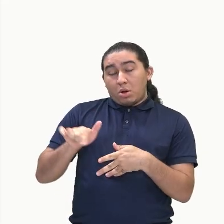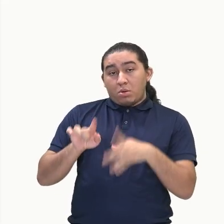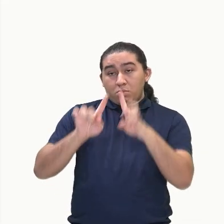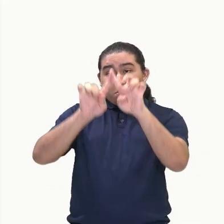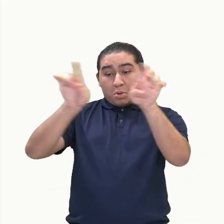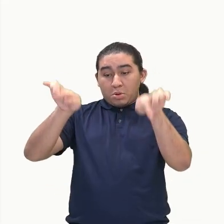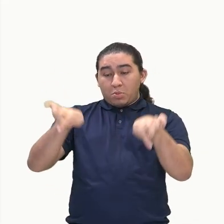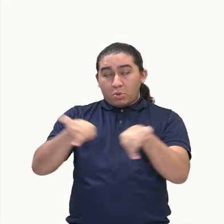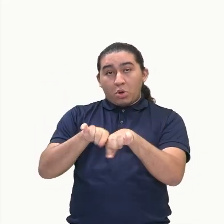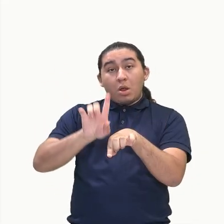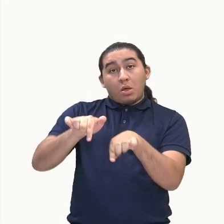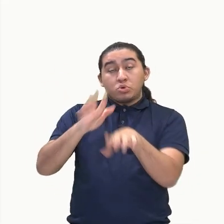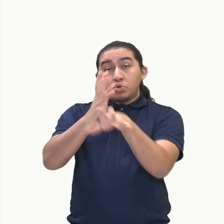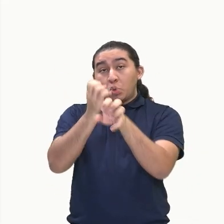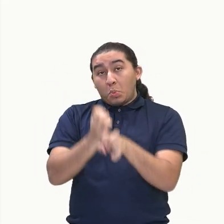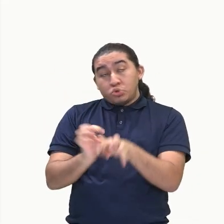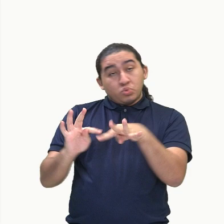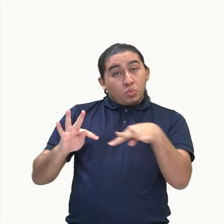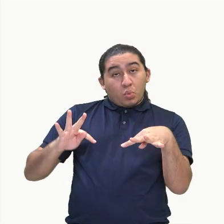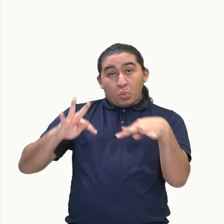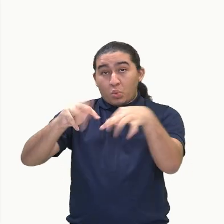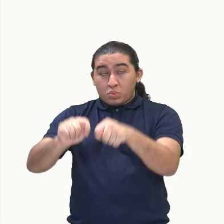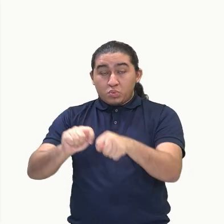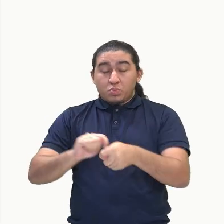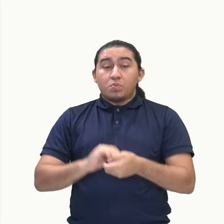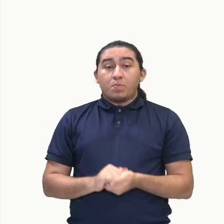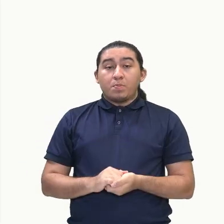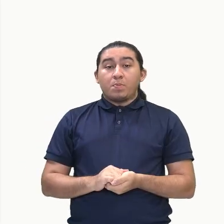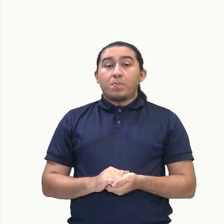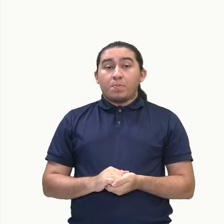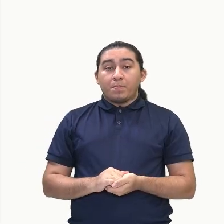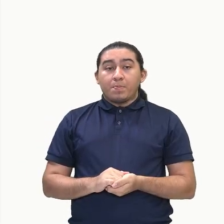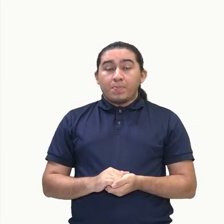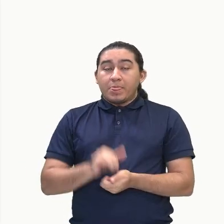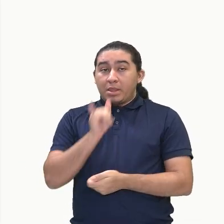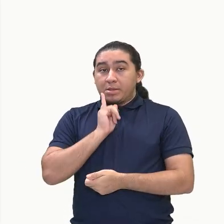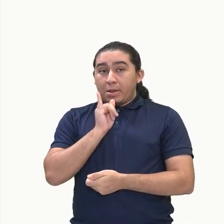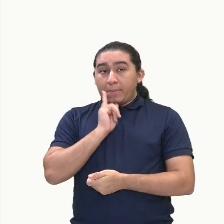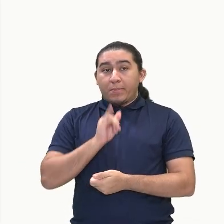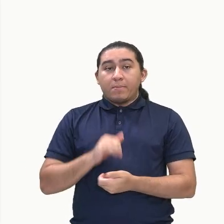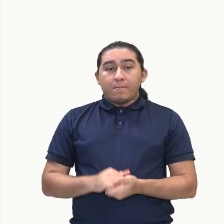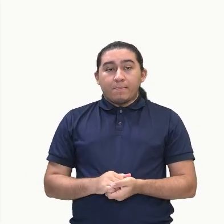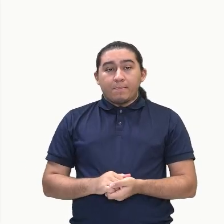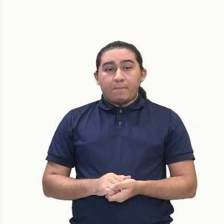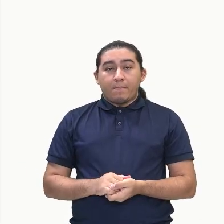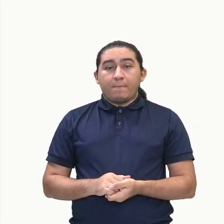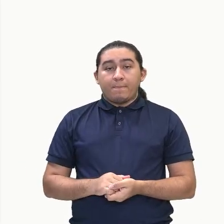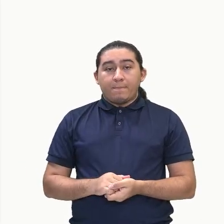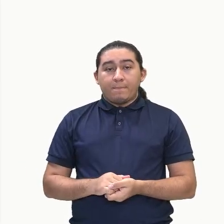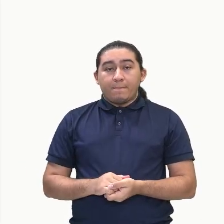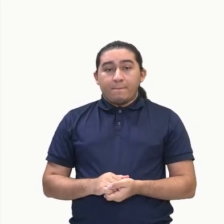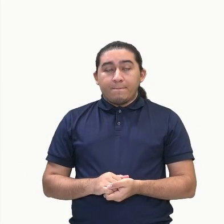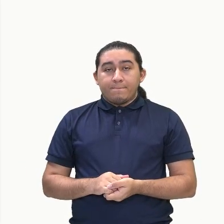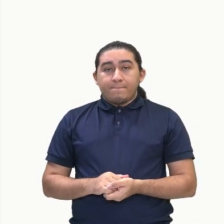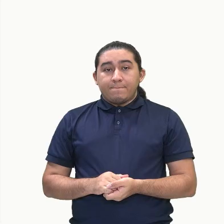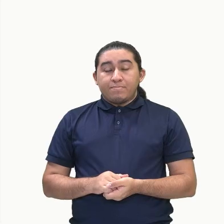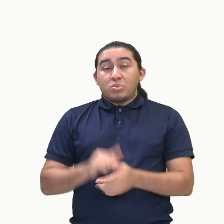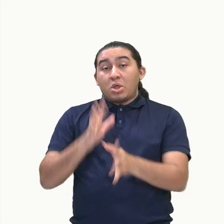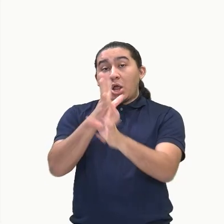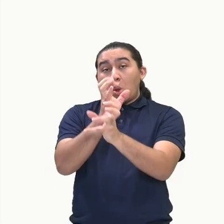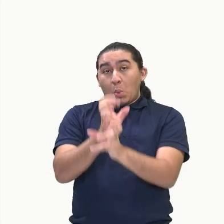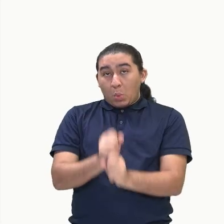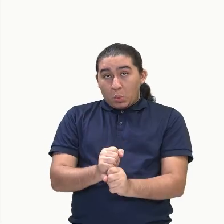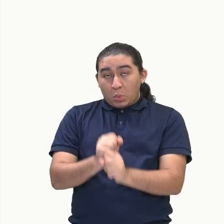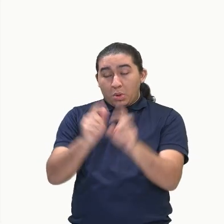a soma de todos os lados. Então, vamos a alguns exemplos. Então, calcule o perímetro dos